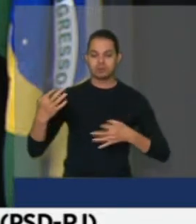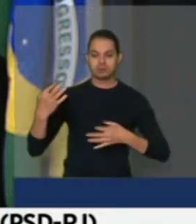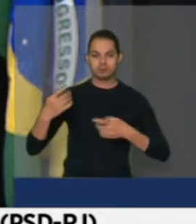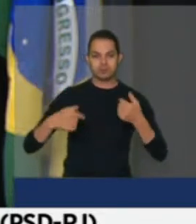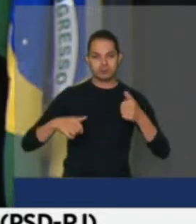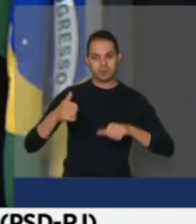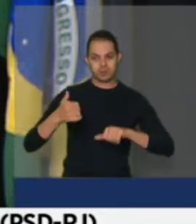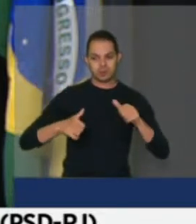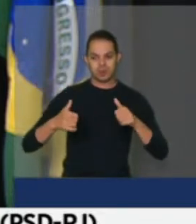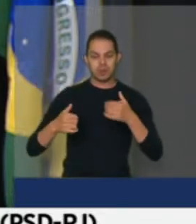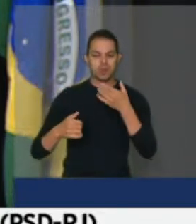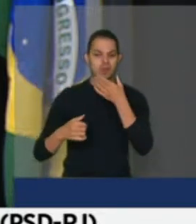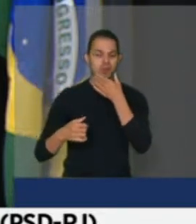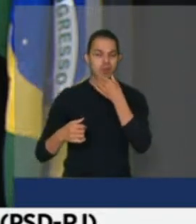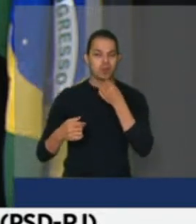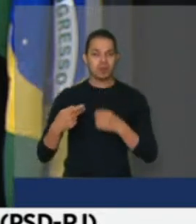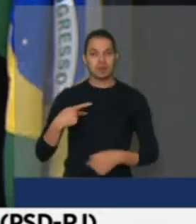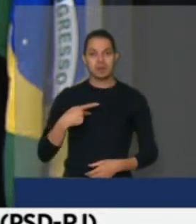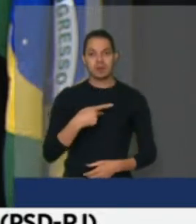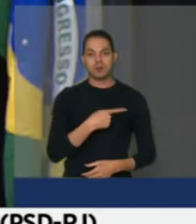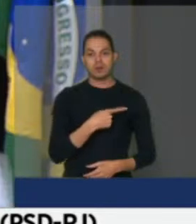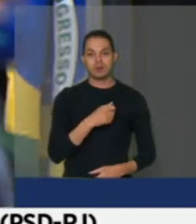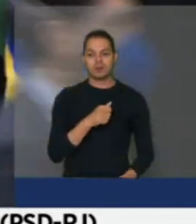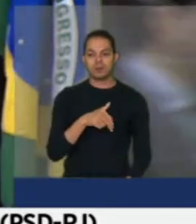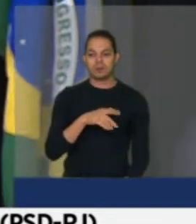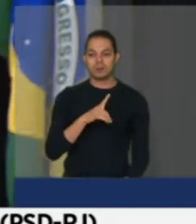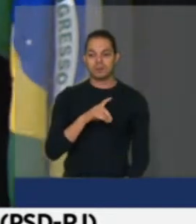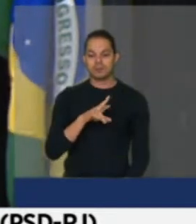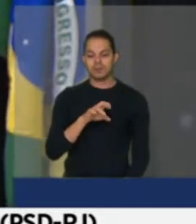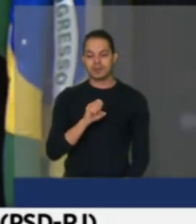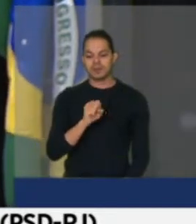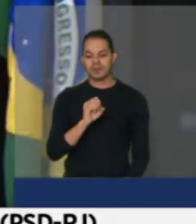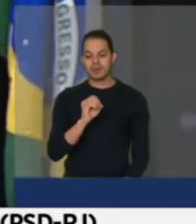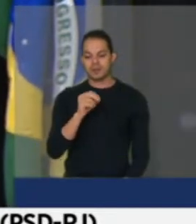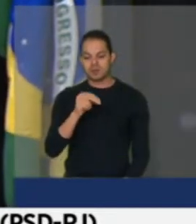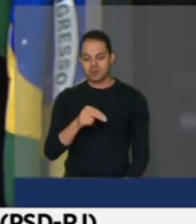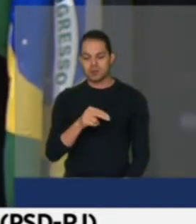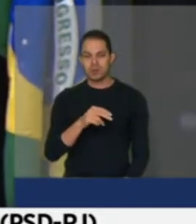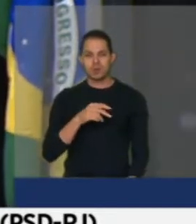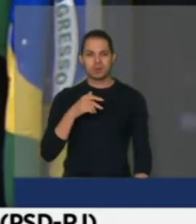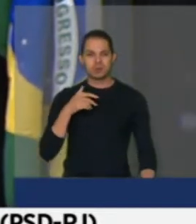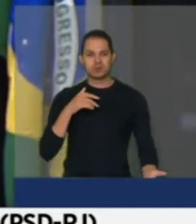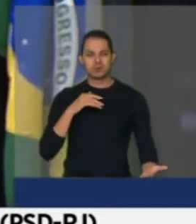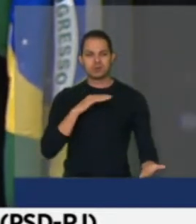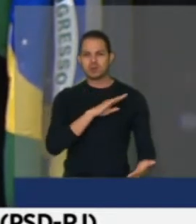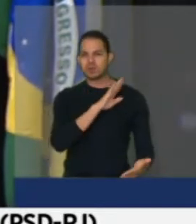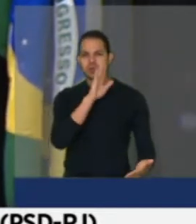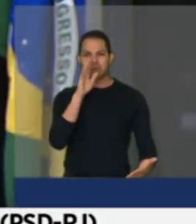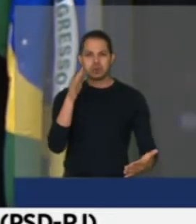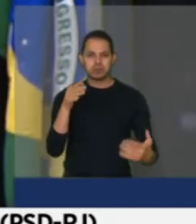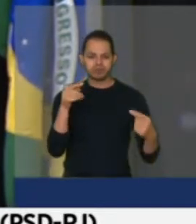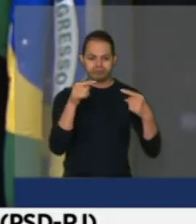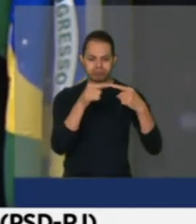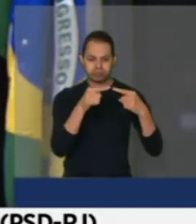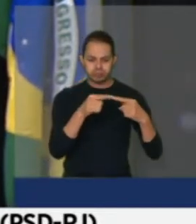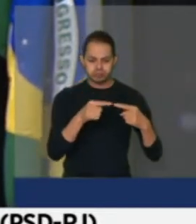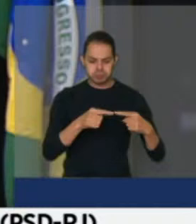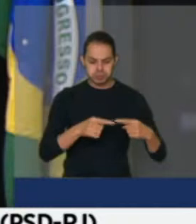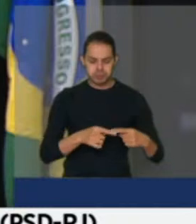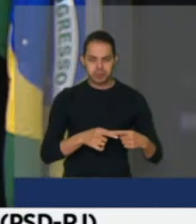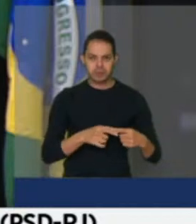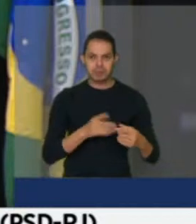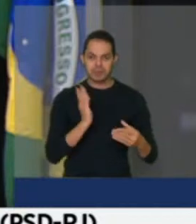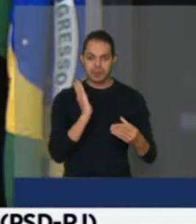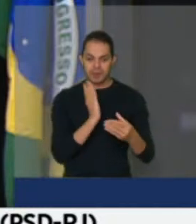a morte do pastor Anderson do Carmo, tudo aquilo que foi trazido no